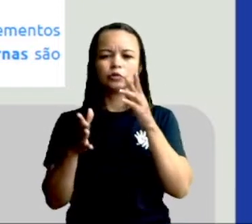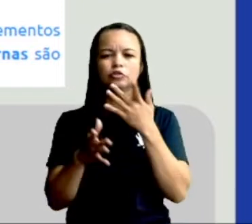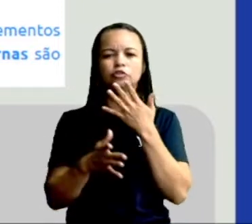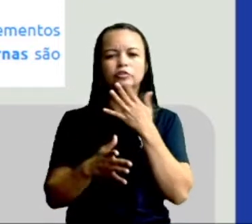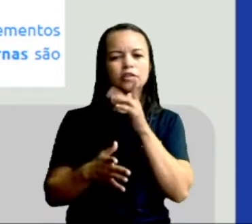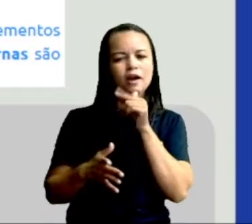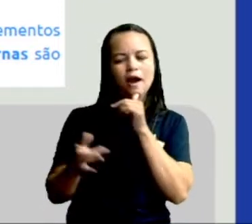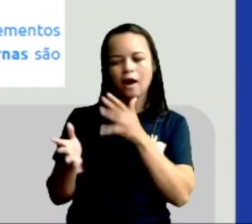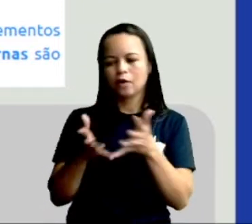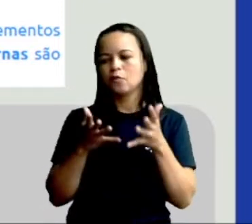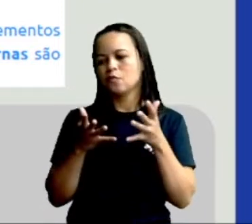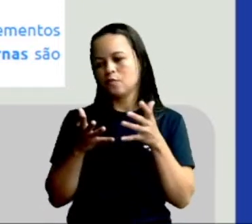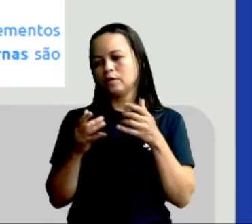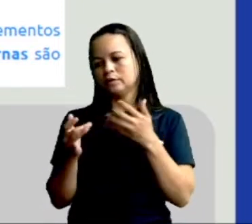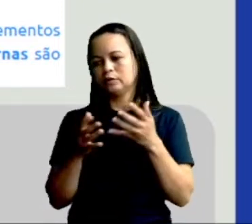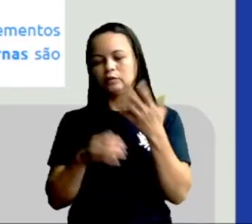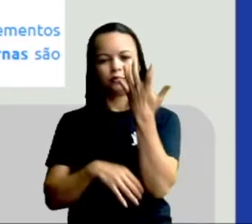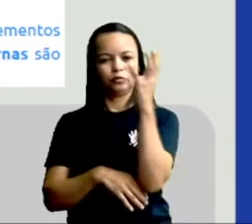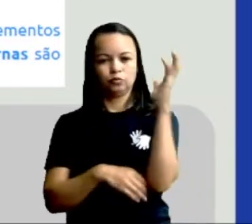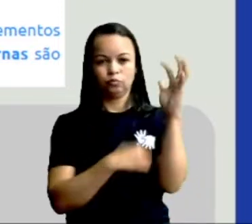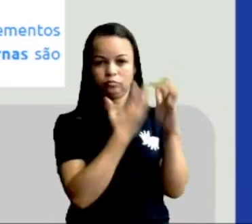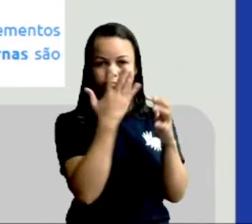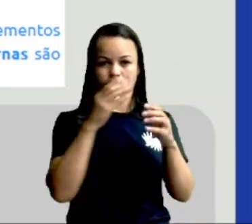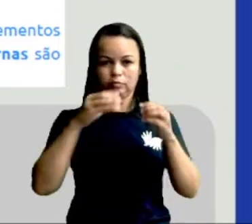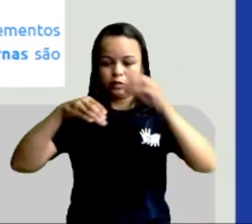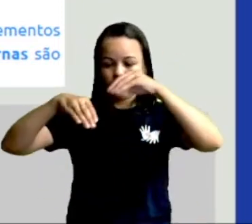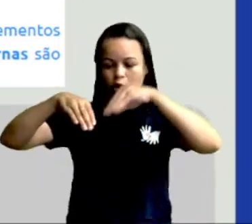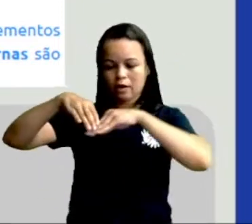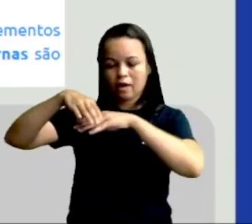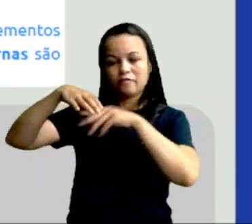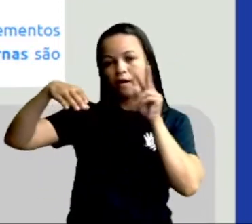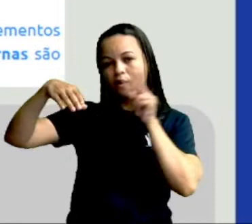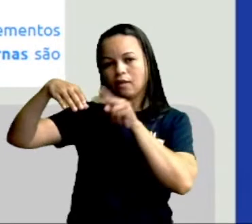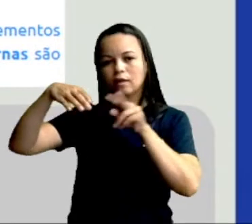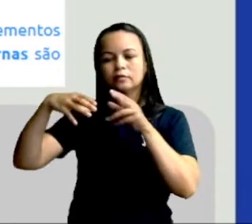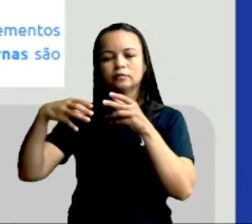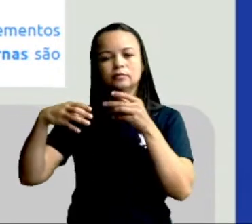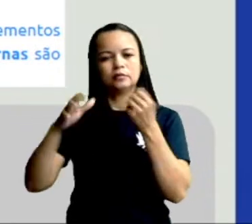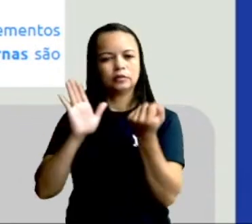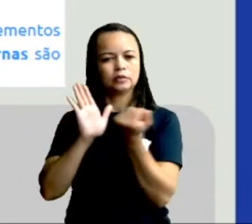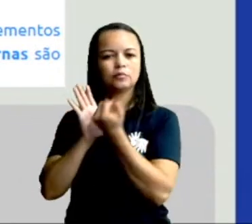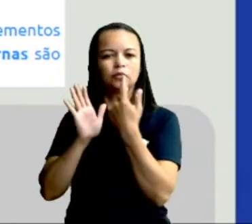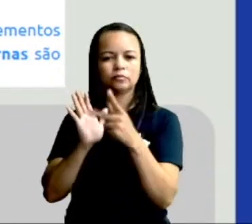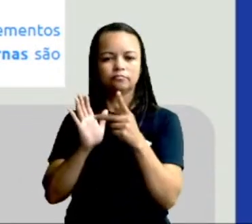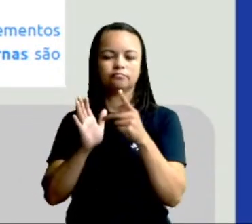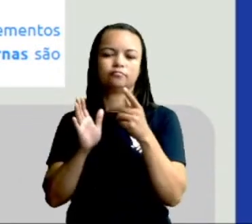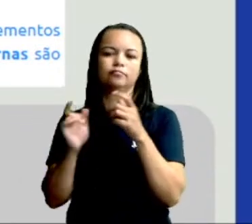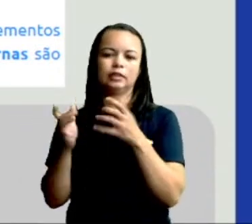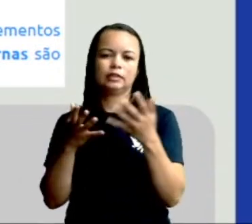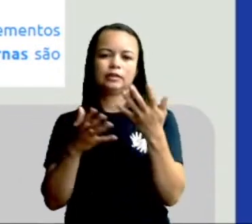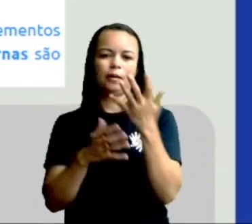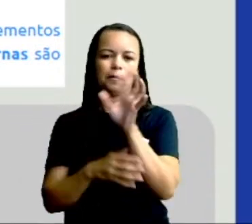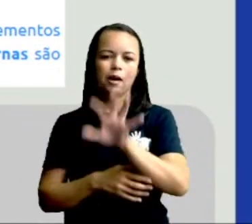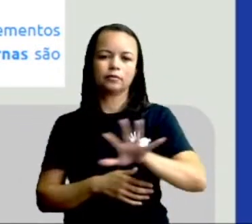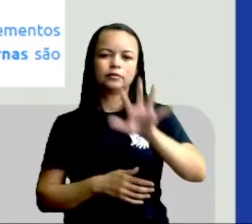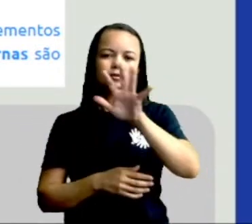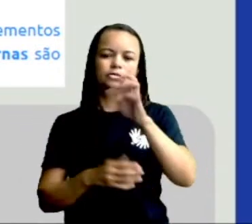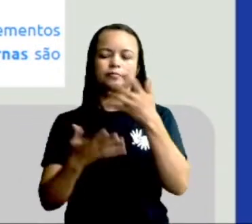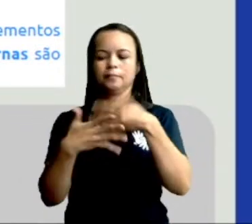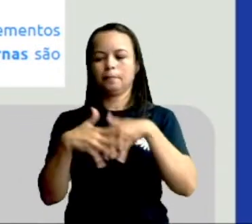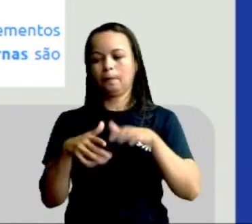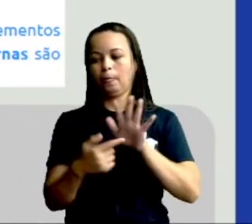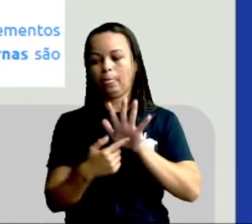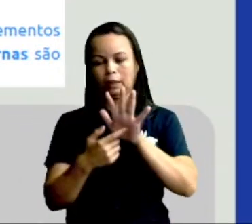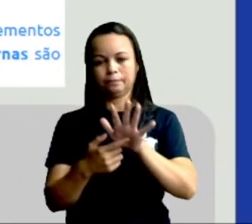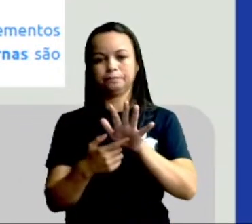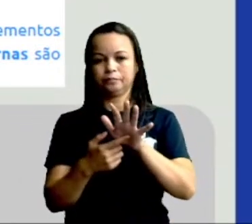as cachoeiras e as cavernas são símbolos dessa paisagem natural Então essa cidade que o texto usou como exemplo de